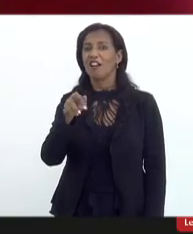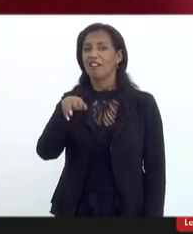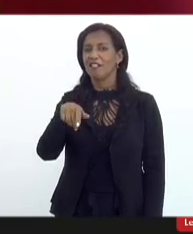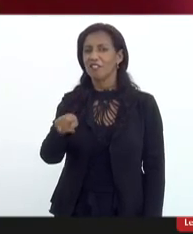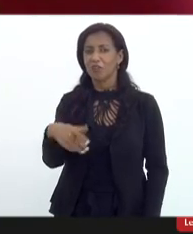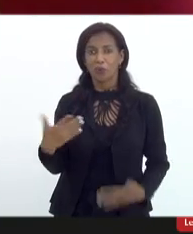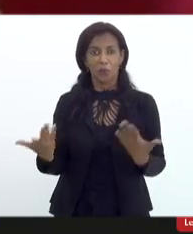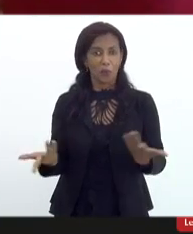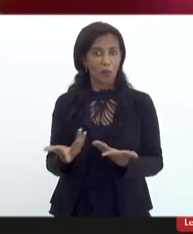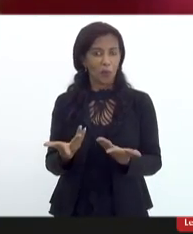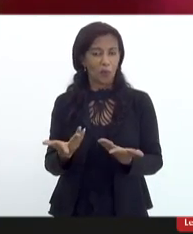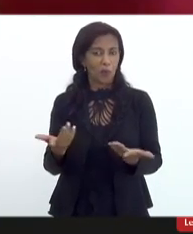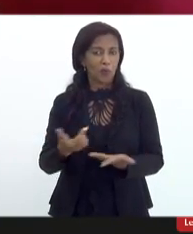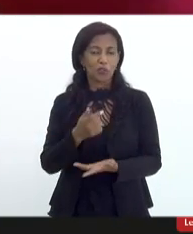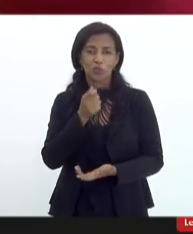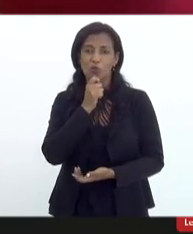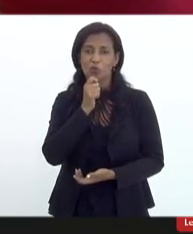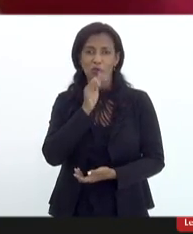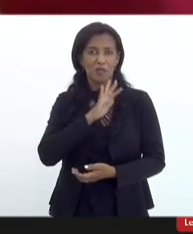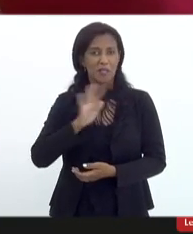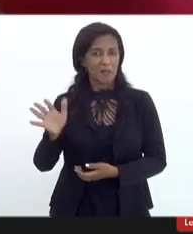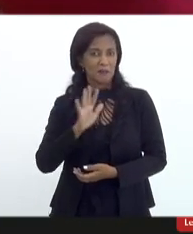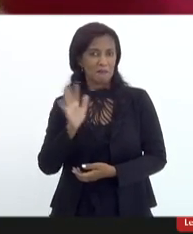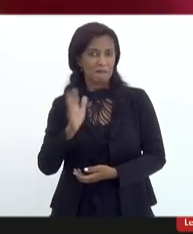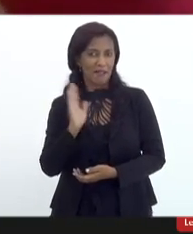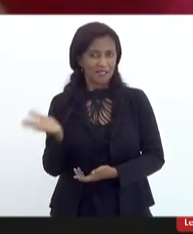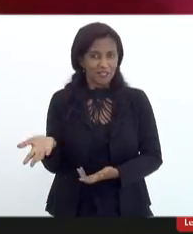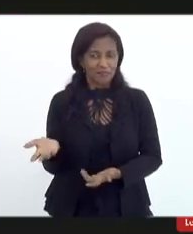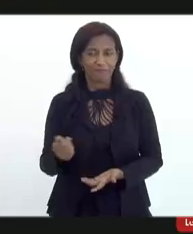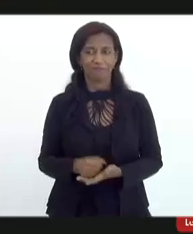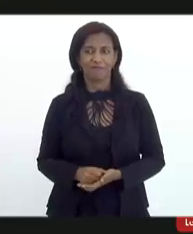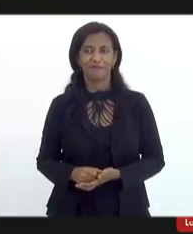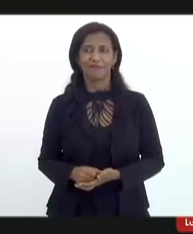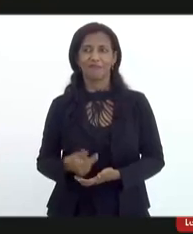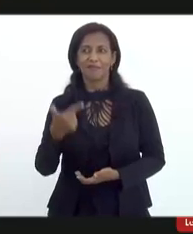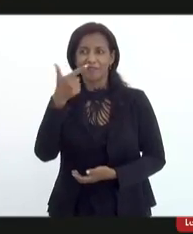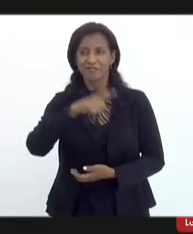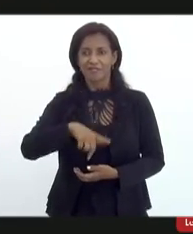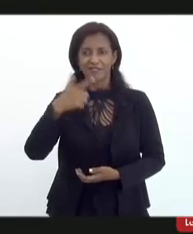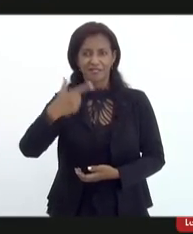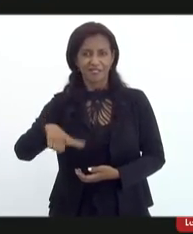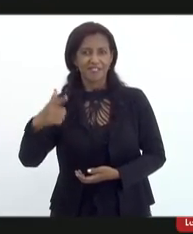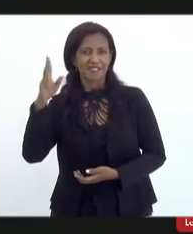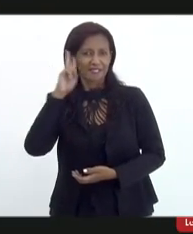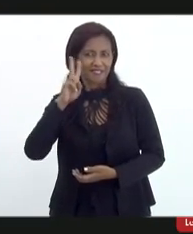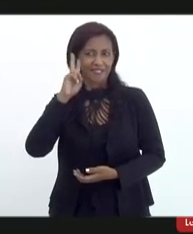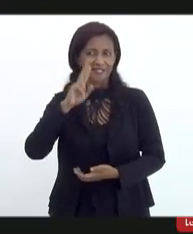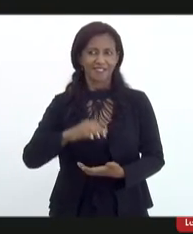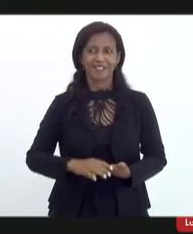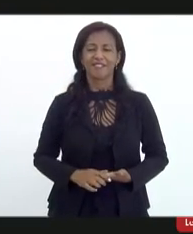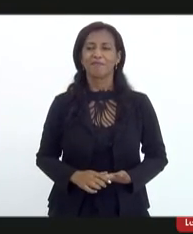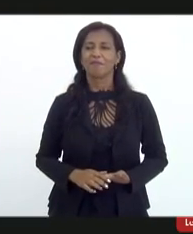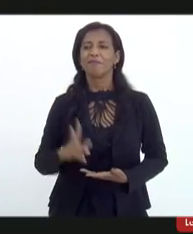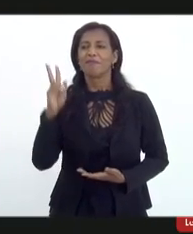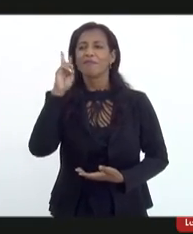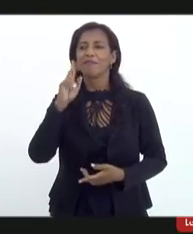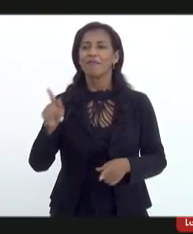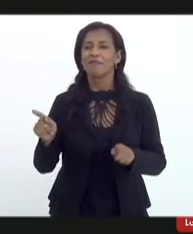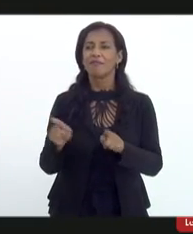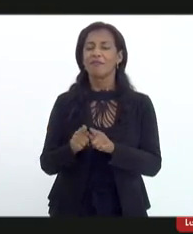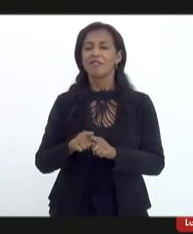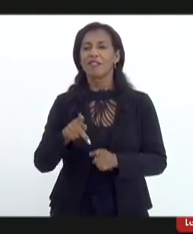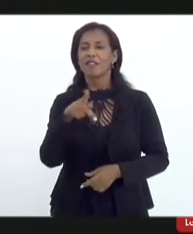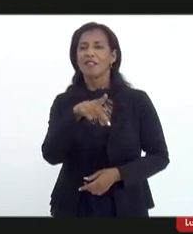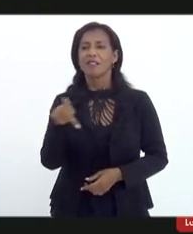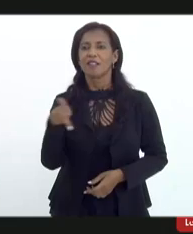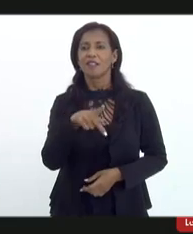não vem de Marte nem de Vênus, o planeta do amor, ela repete esse comportamento. Né? Eu me lembro aqui de uma da